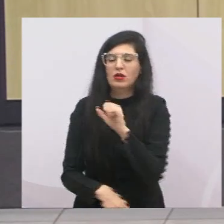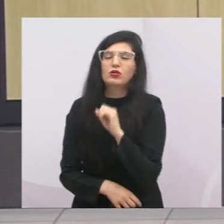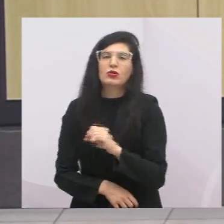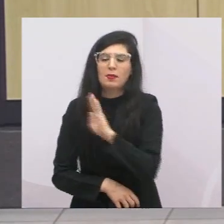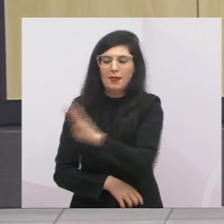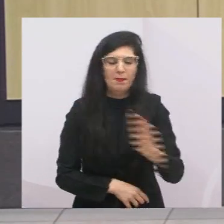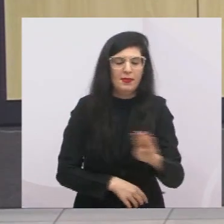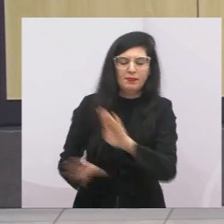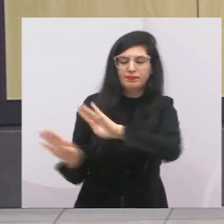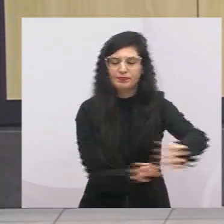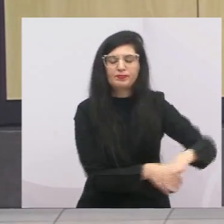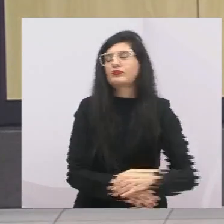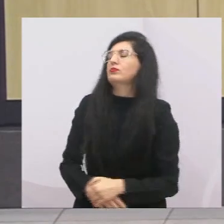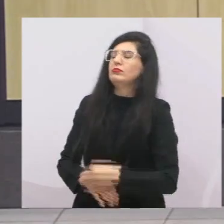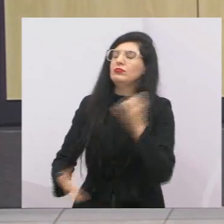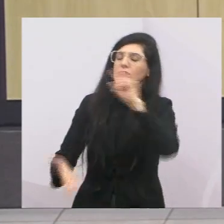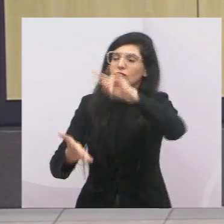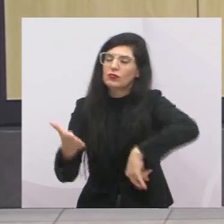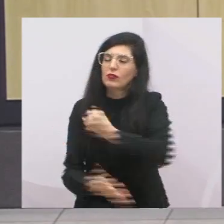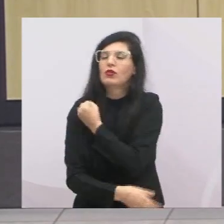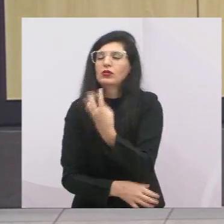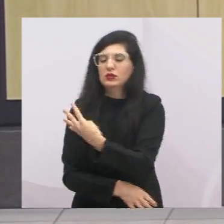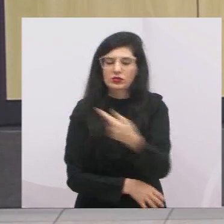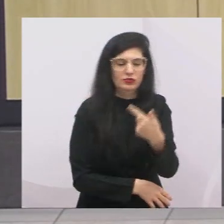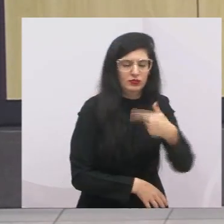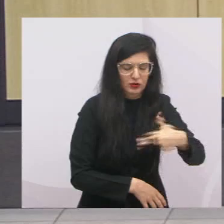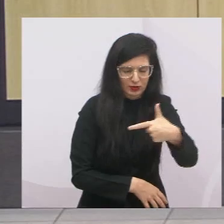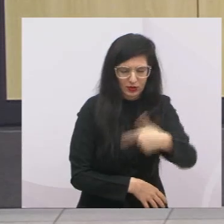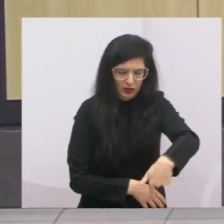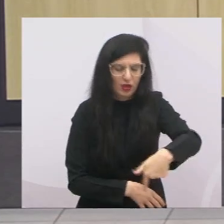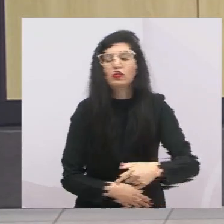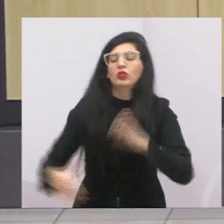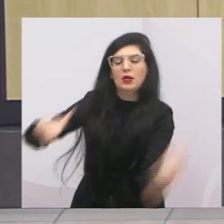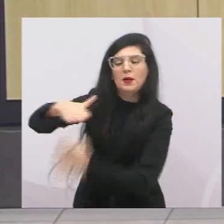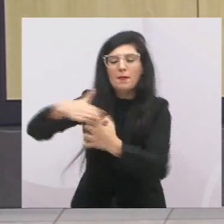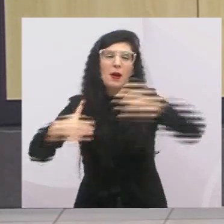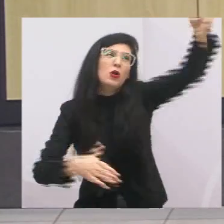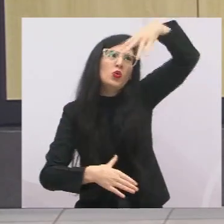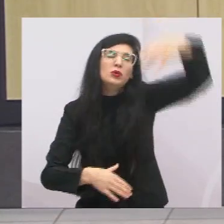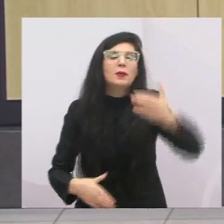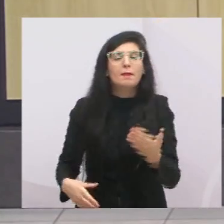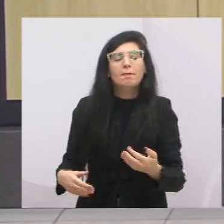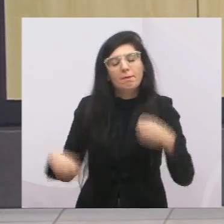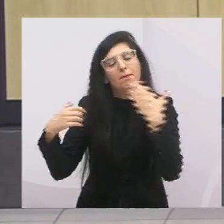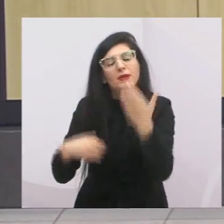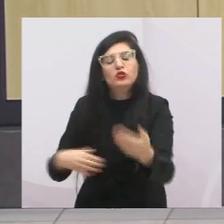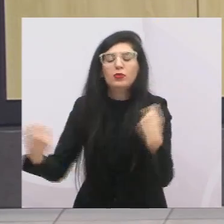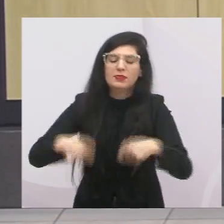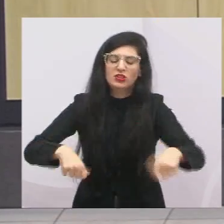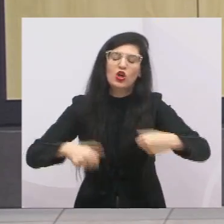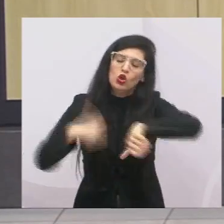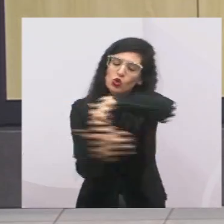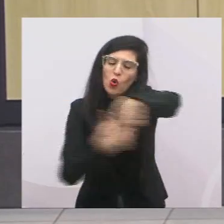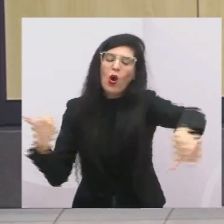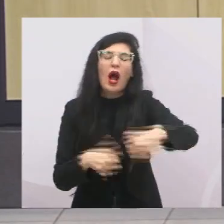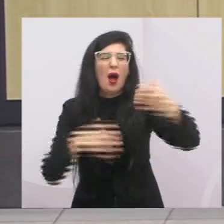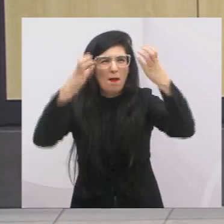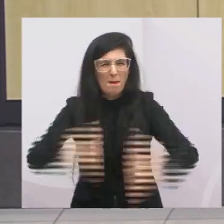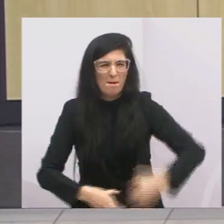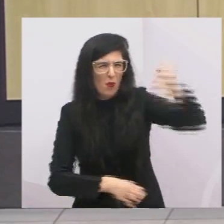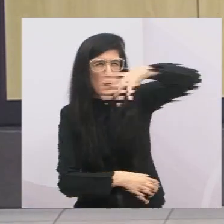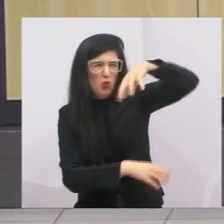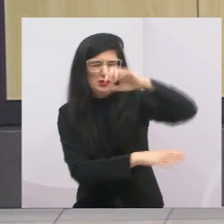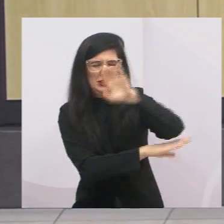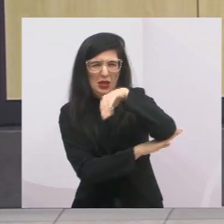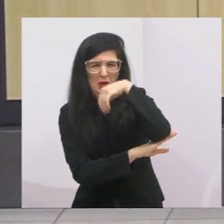Lua. Requerimento 427. A EDP solicitando a substituição de postes de madeira que apresenta risco de queda na rua